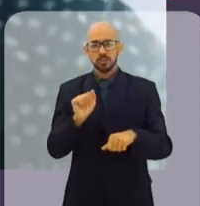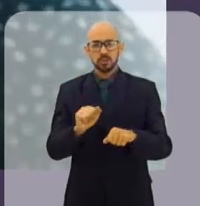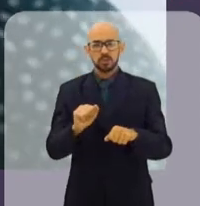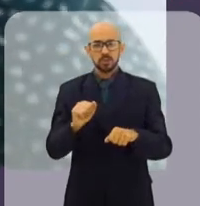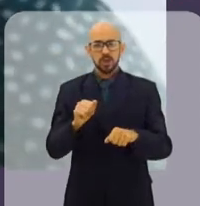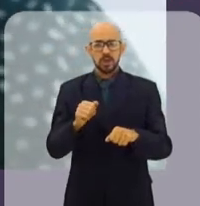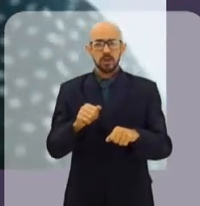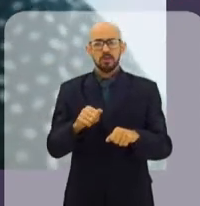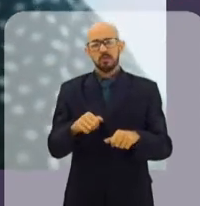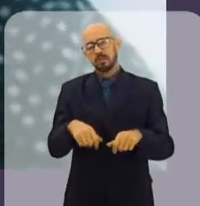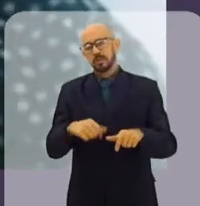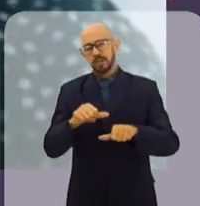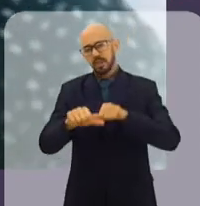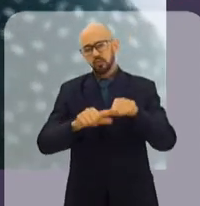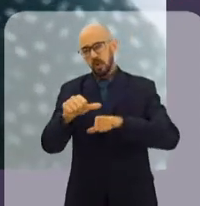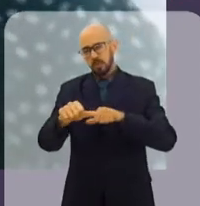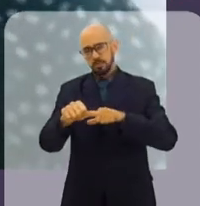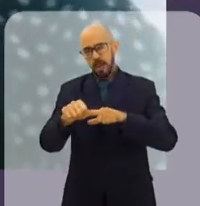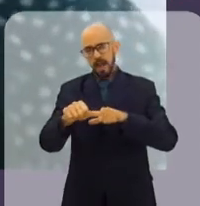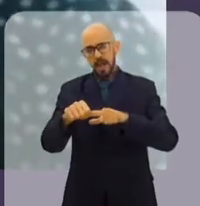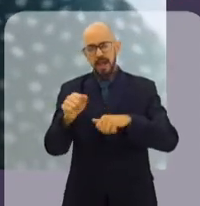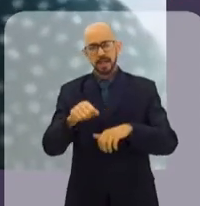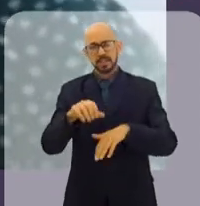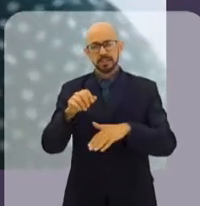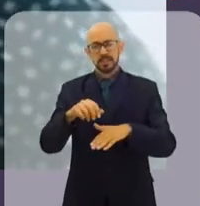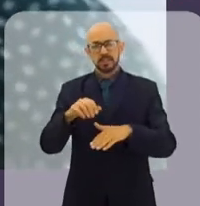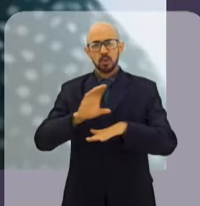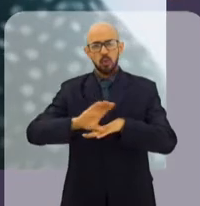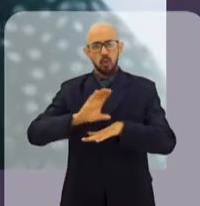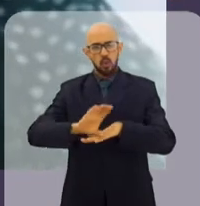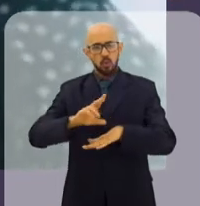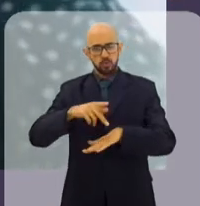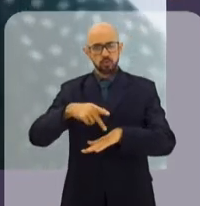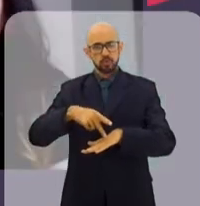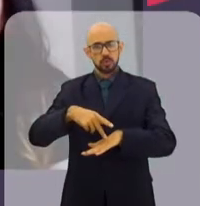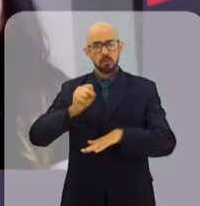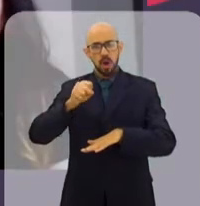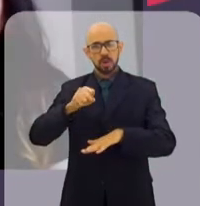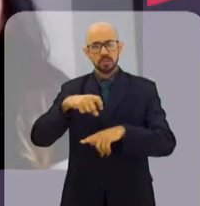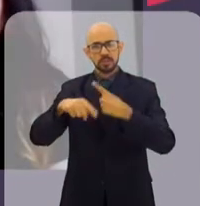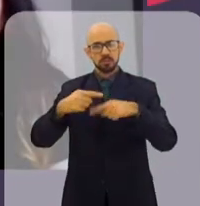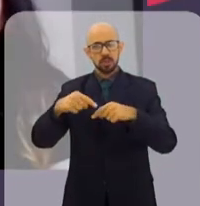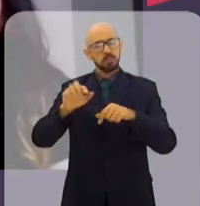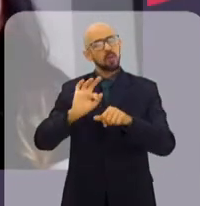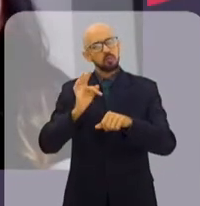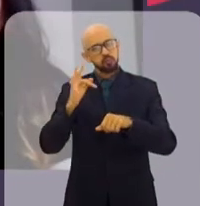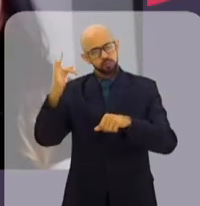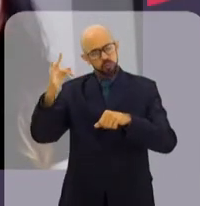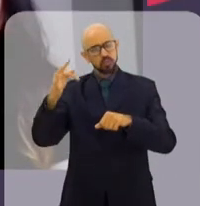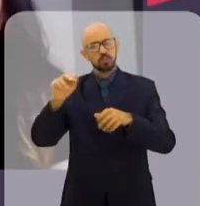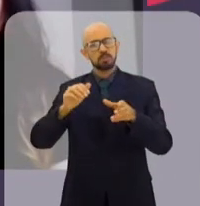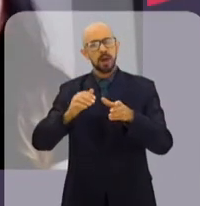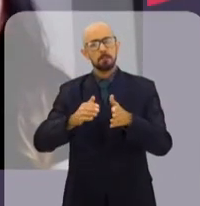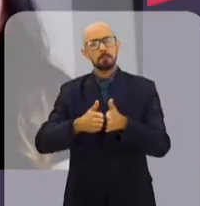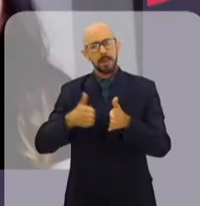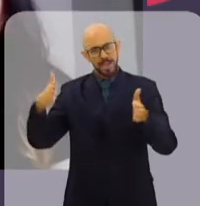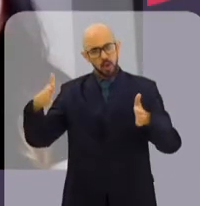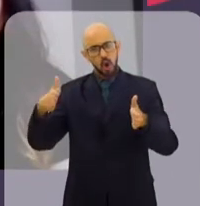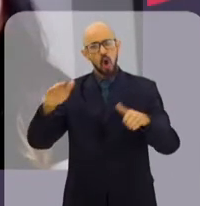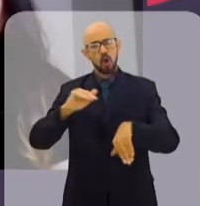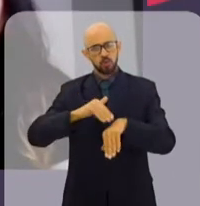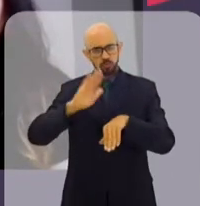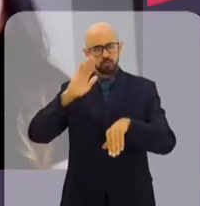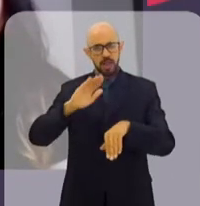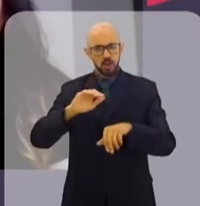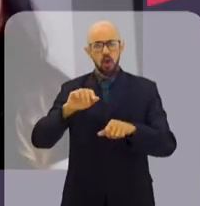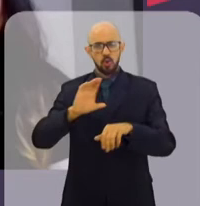prazo, transformar essa ação de extensão de curto prazo em uma ação de extensão de longo prazo. E aí, no meio do desenvolvimento